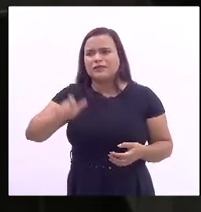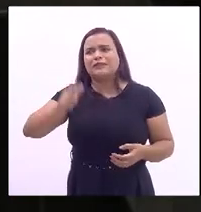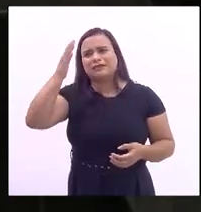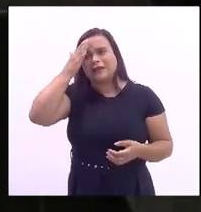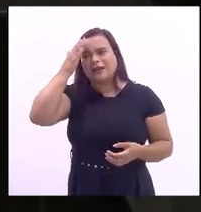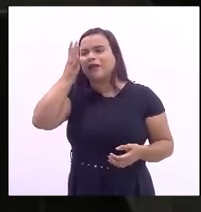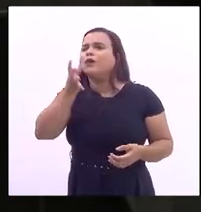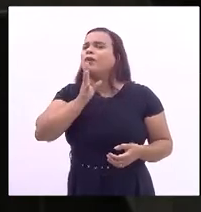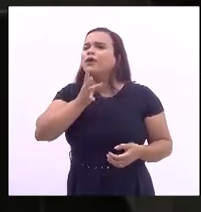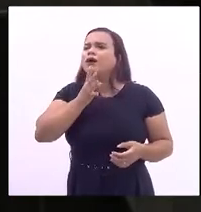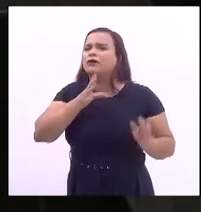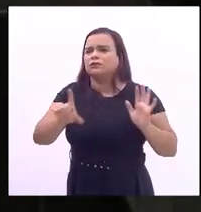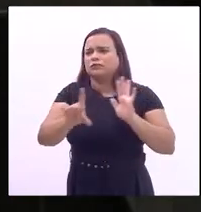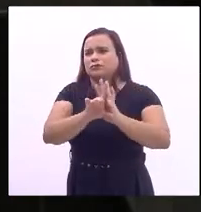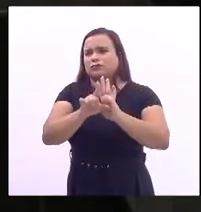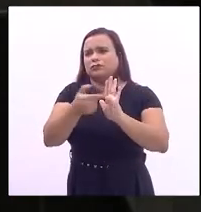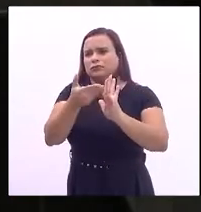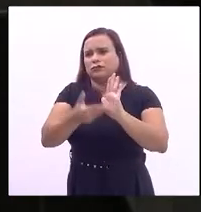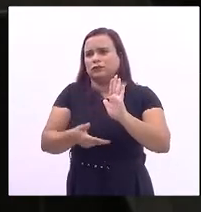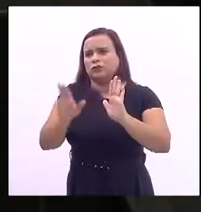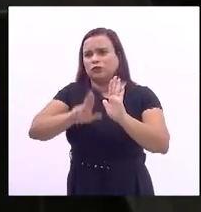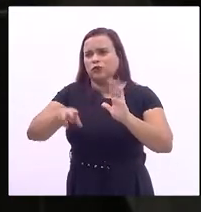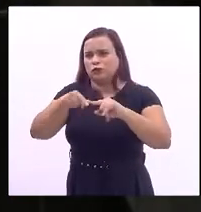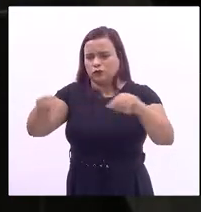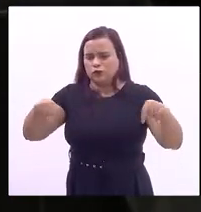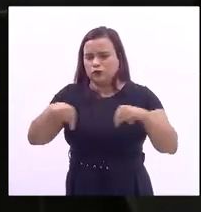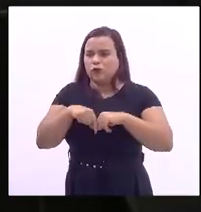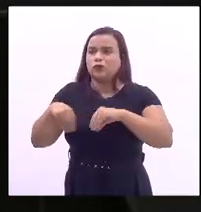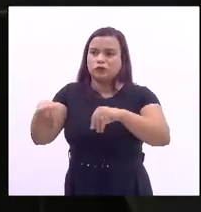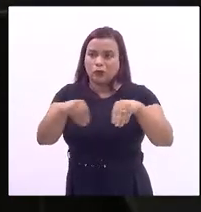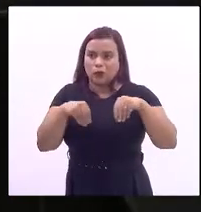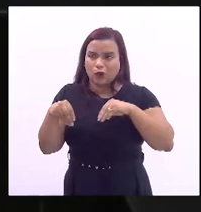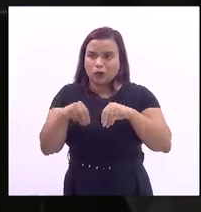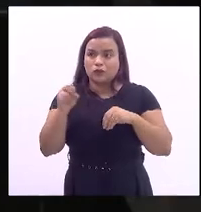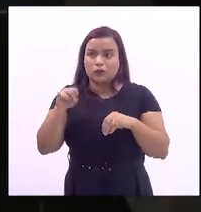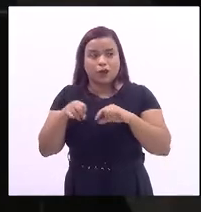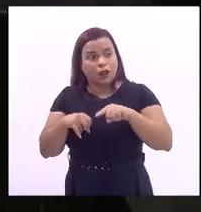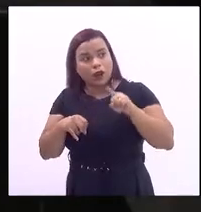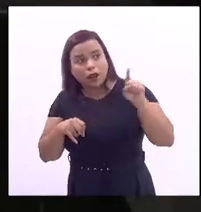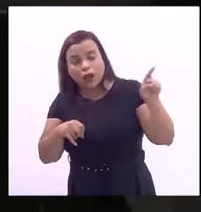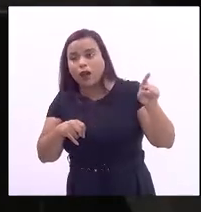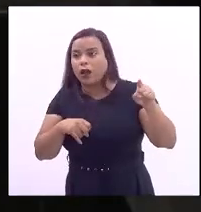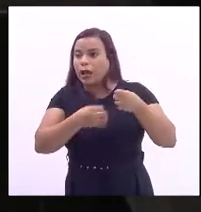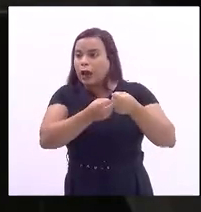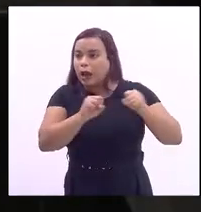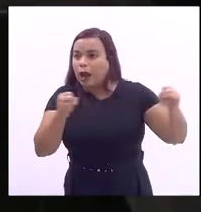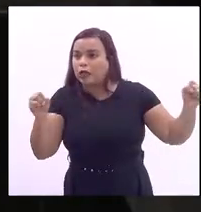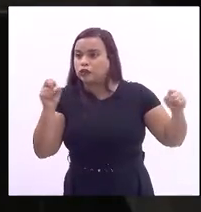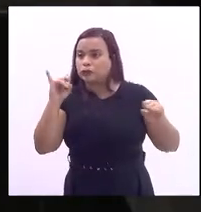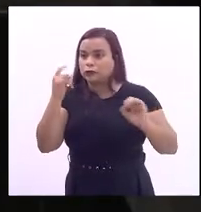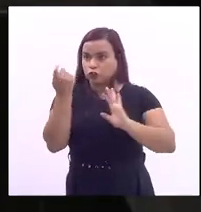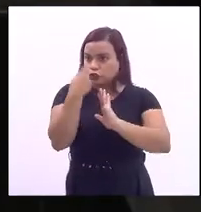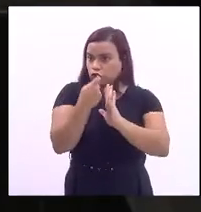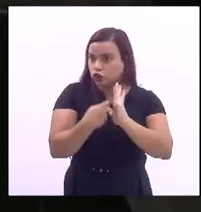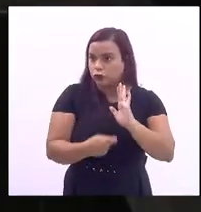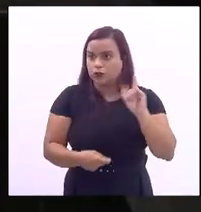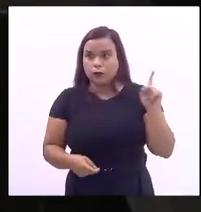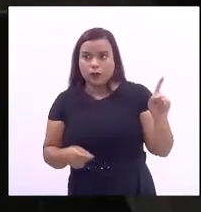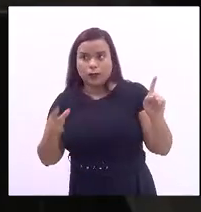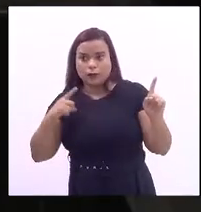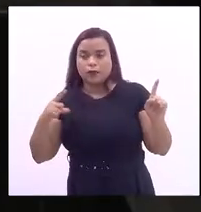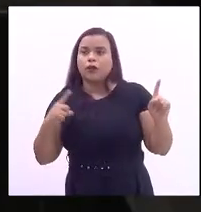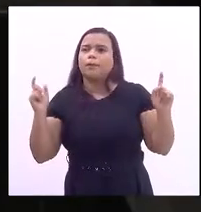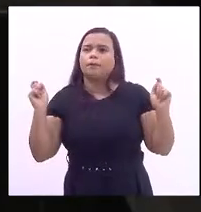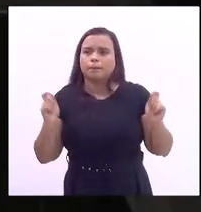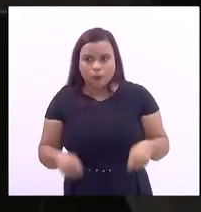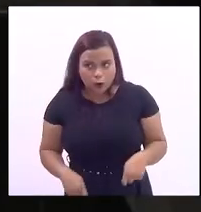do que que é a legislação de uso do solo você naquela era imensa tivesse escrito que